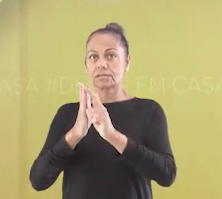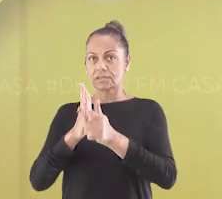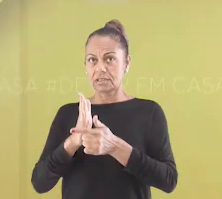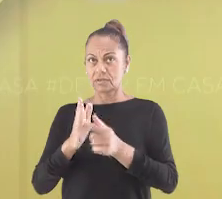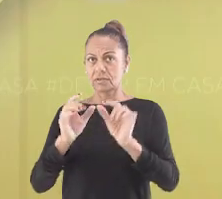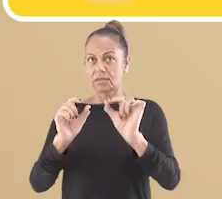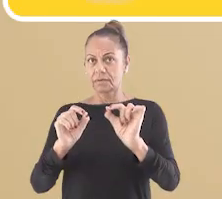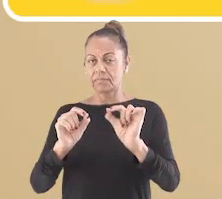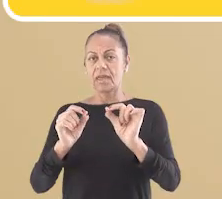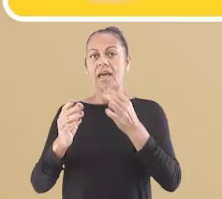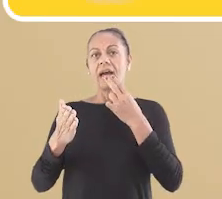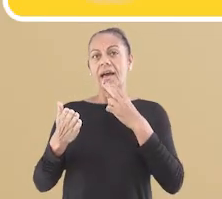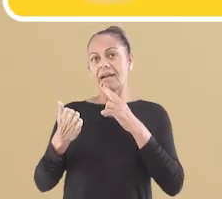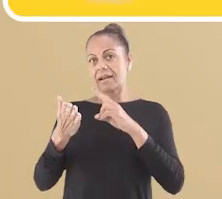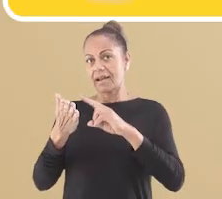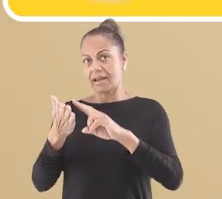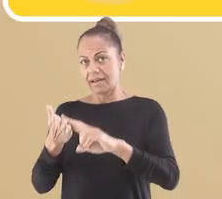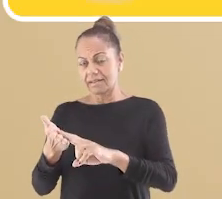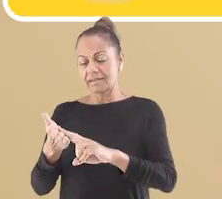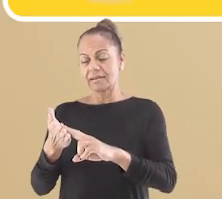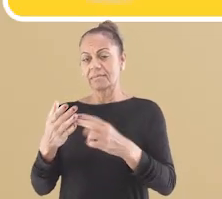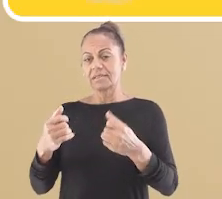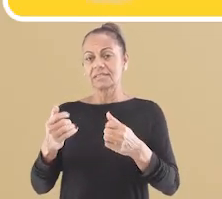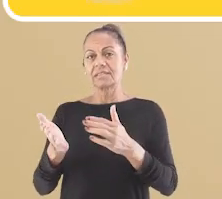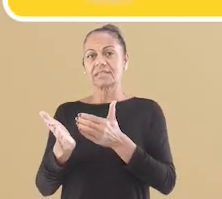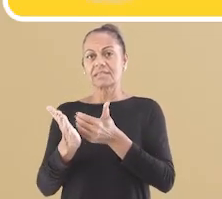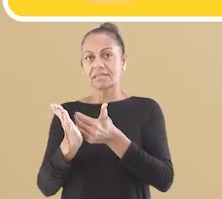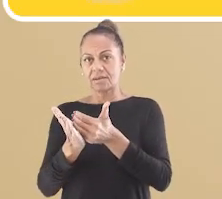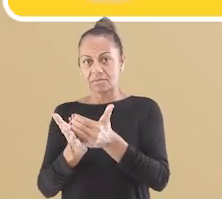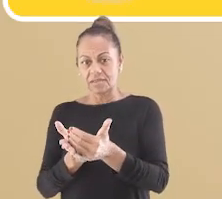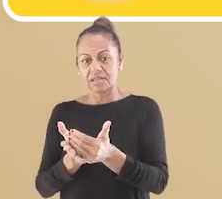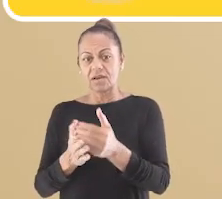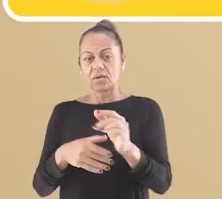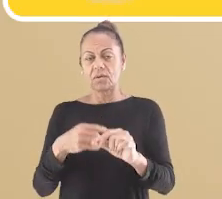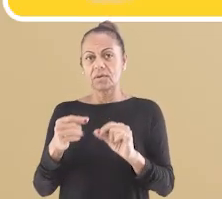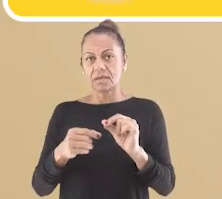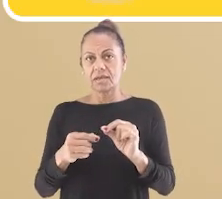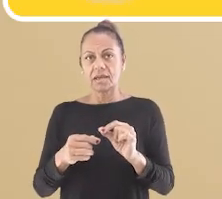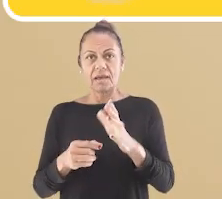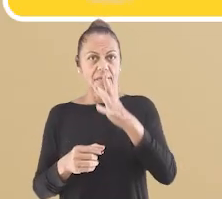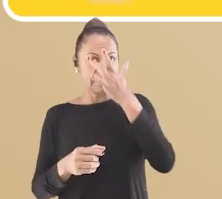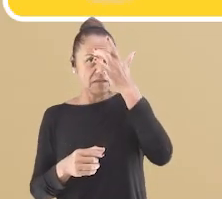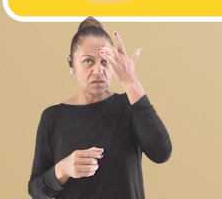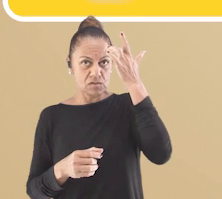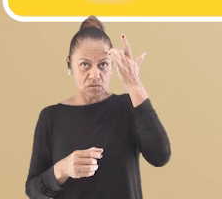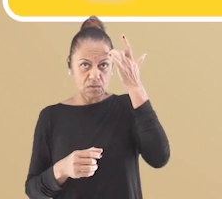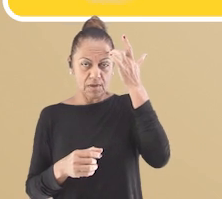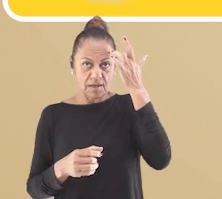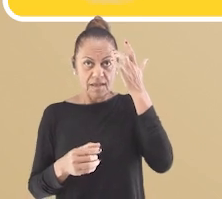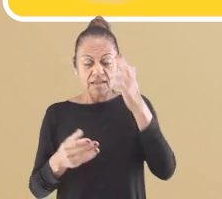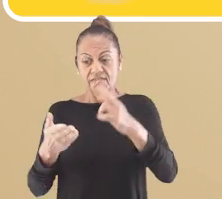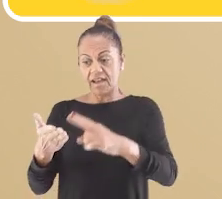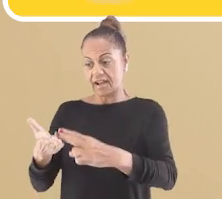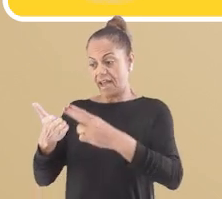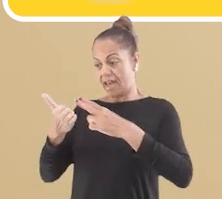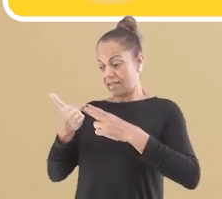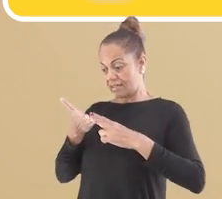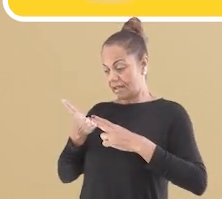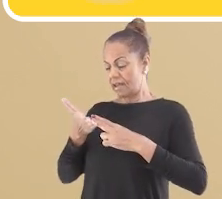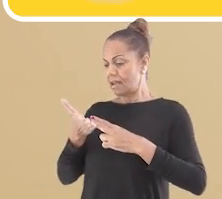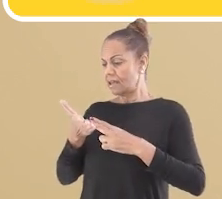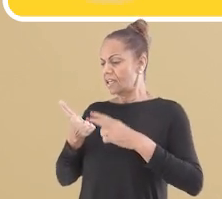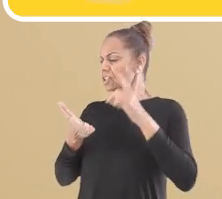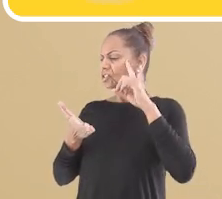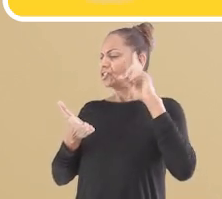gênero. Uma carta deve ser iniciada com o local e a data de escrita, para que o destinatário, que é quem recebe a